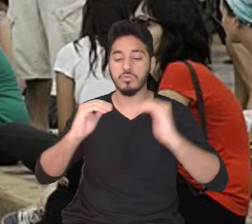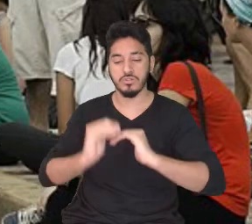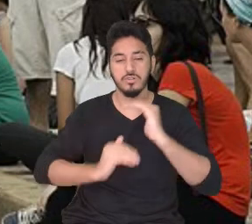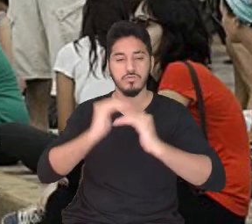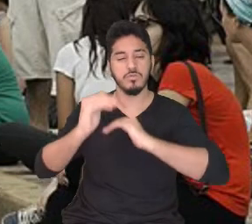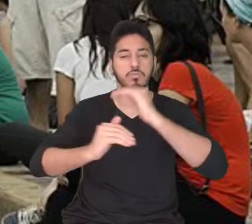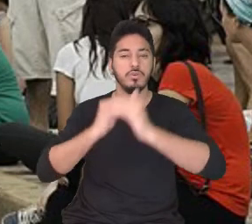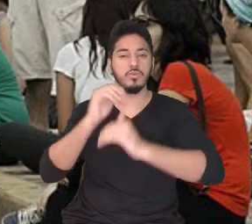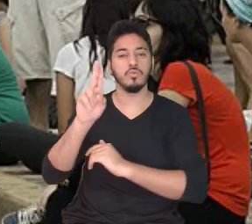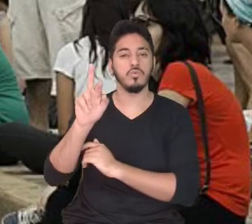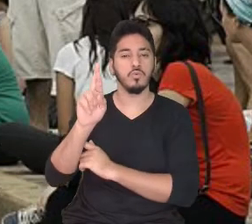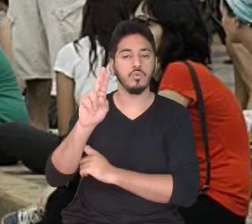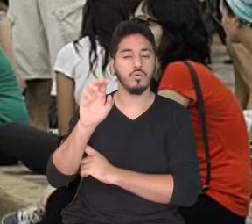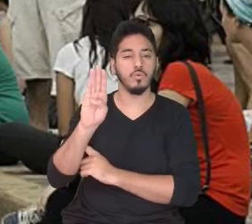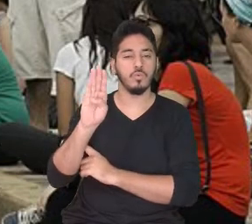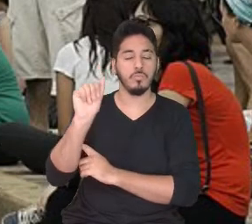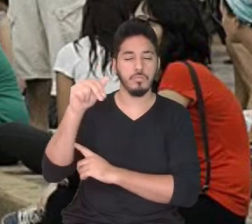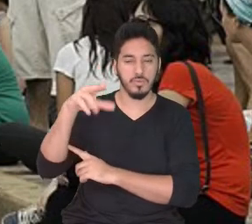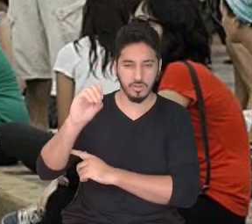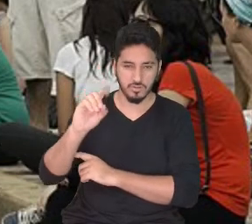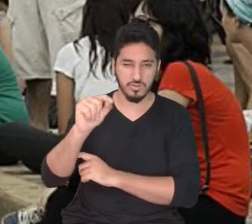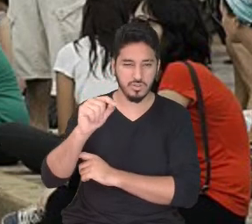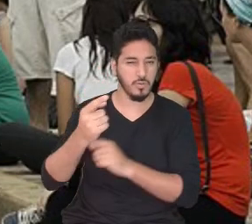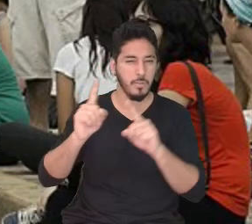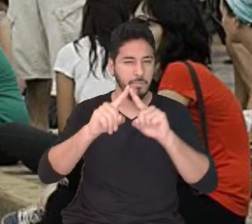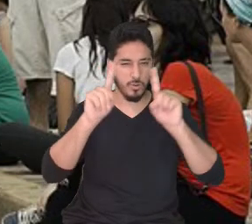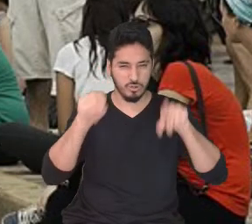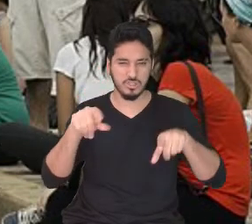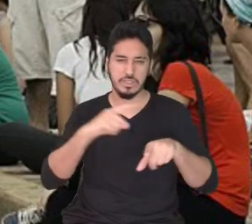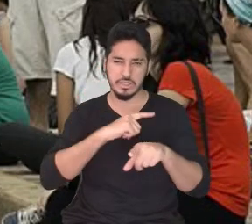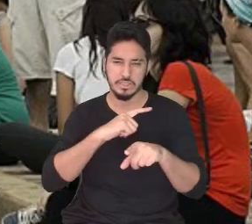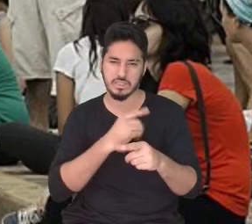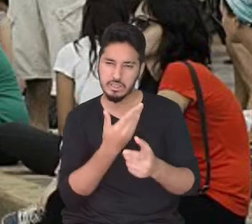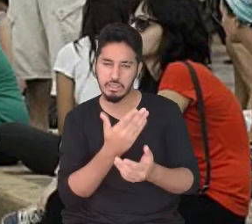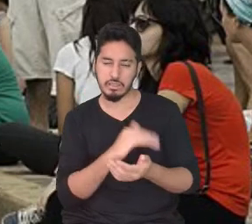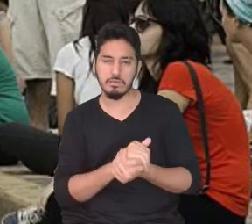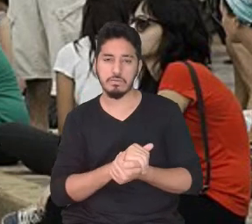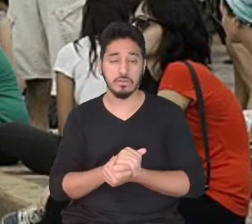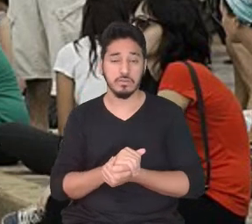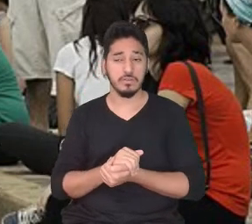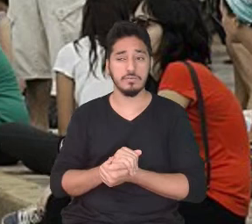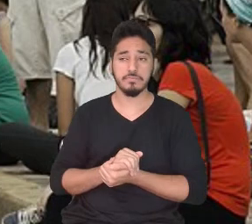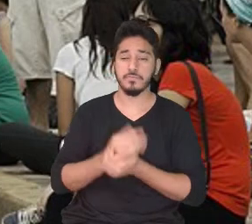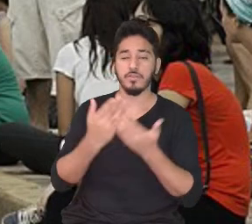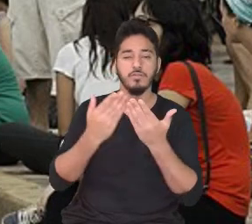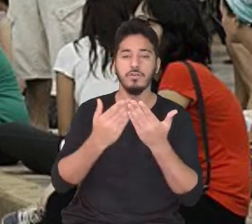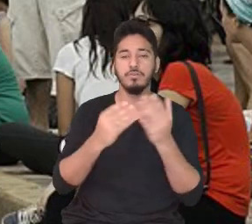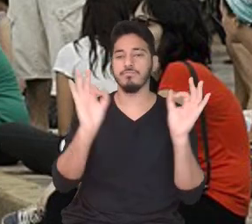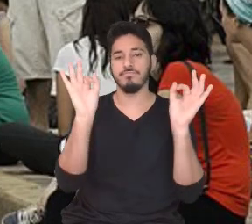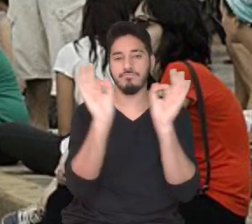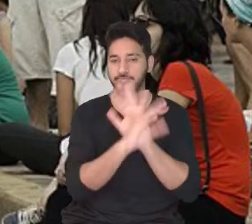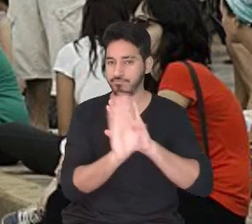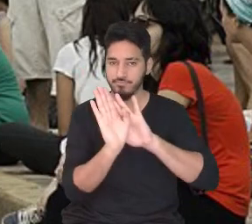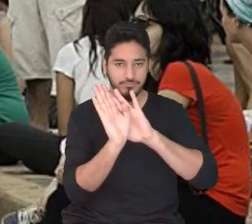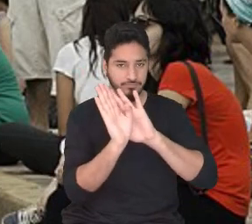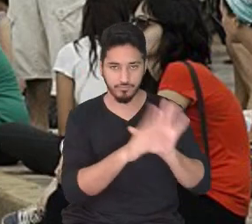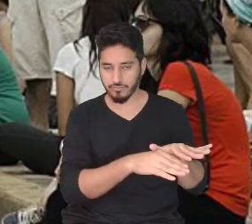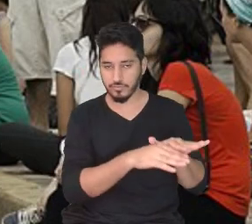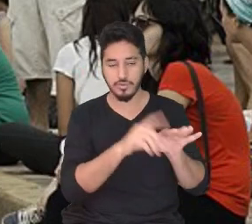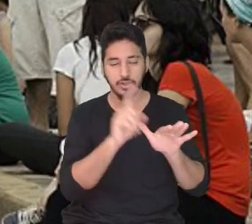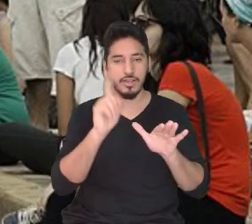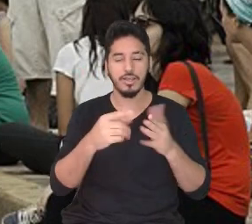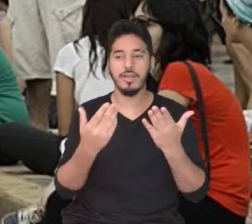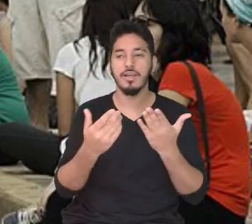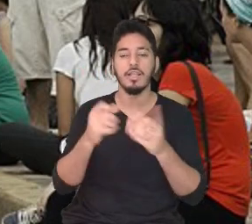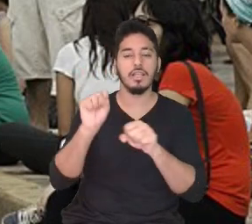urbano representado por um projeto aí que teve, né? E que foi derrubar, né? Derrubando aquela